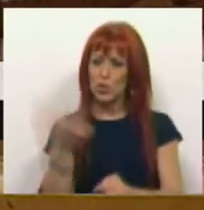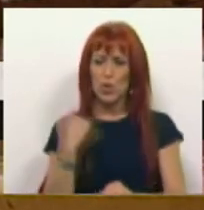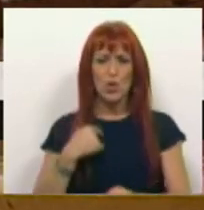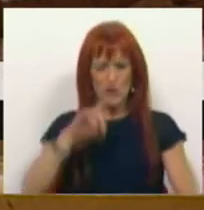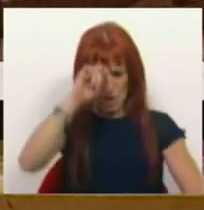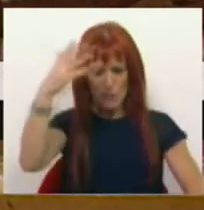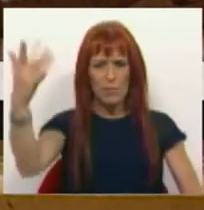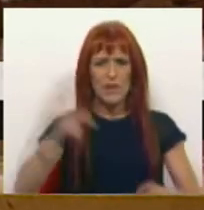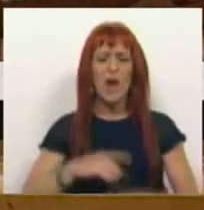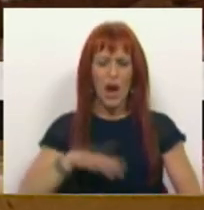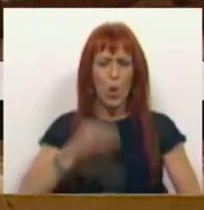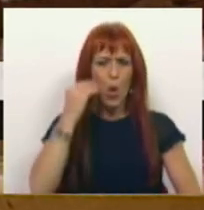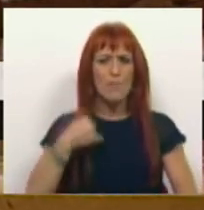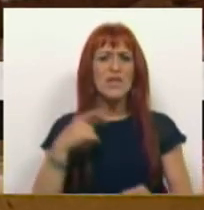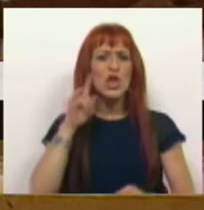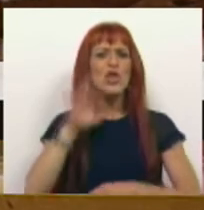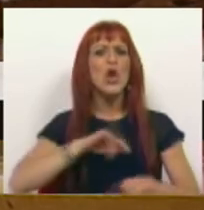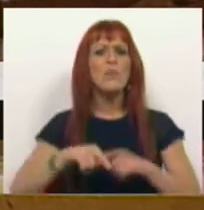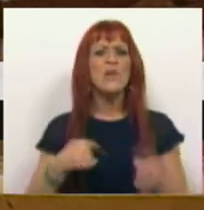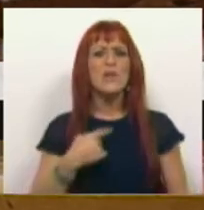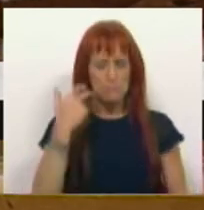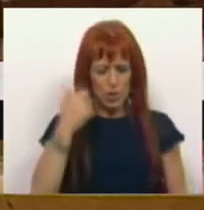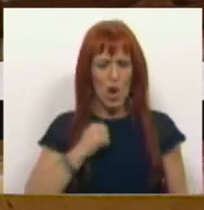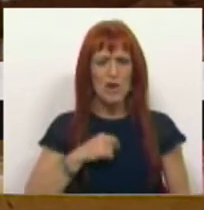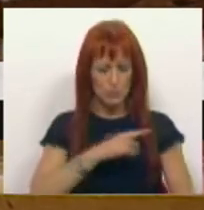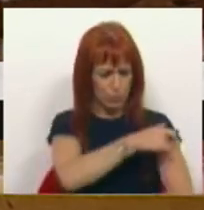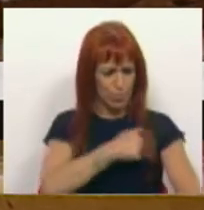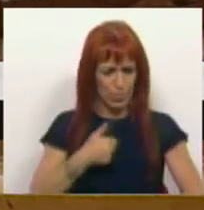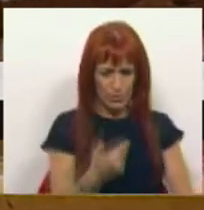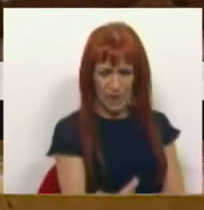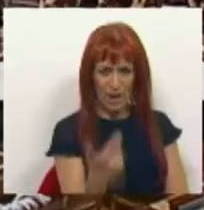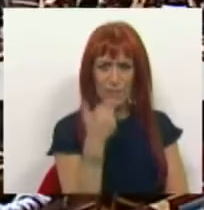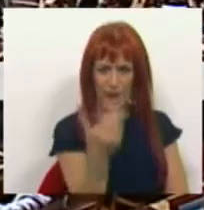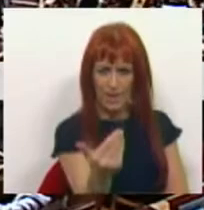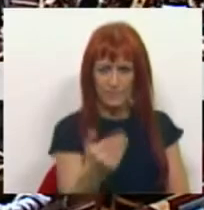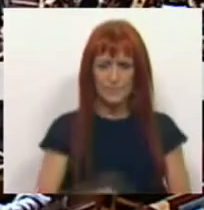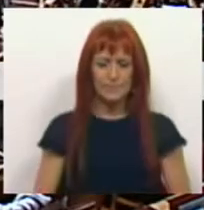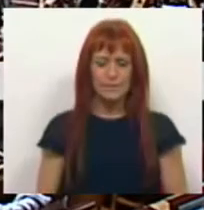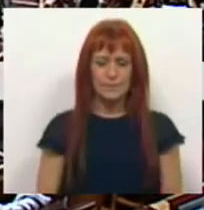o nosso respeito é a forma, senhoras e senhores deputados, de honrarmos o nosso mandato. Muito obrigado.